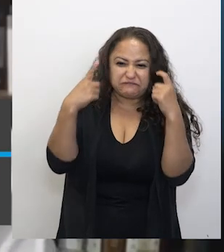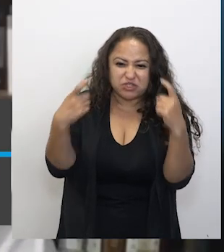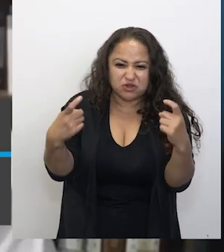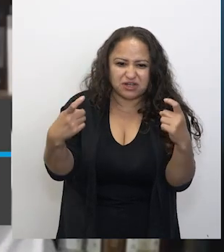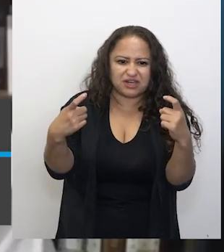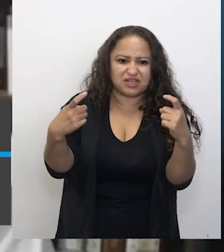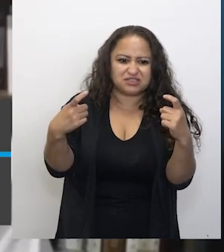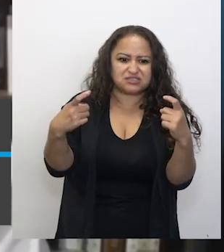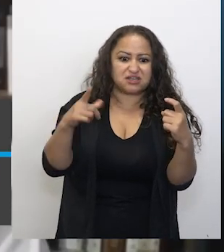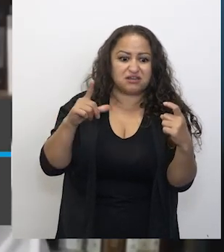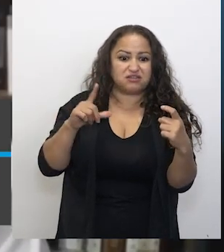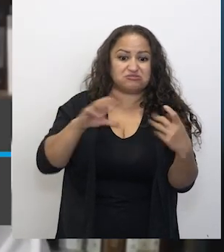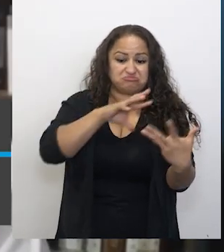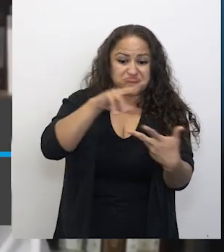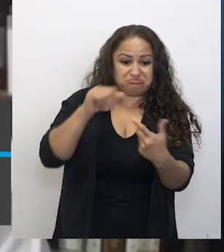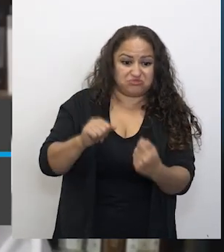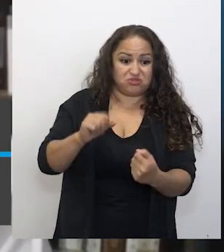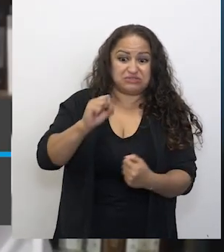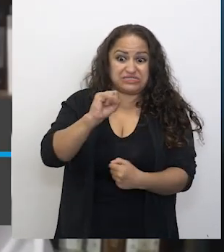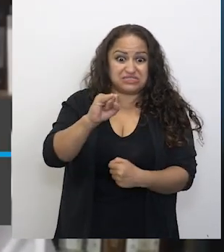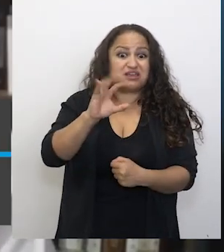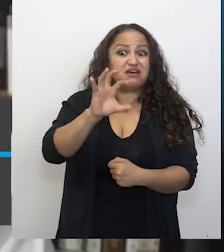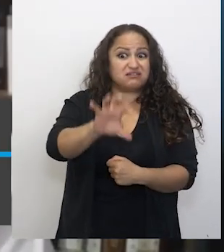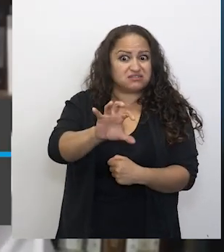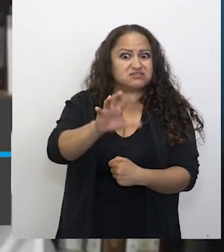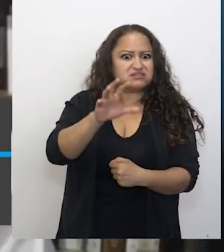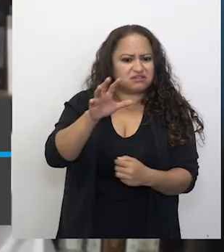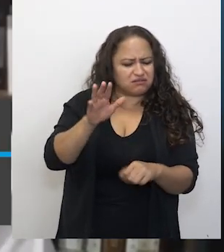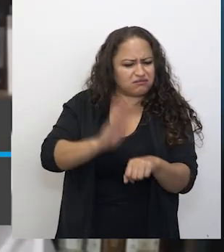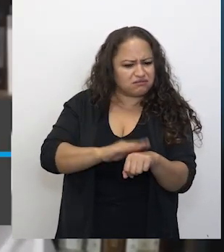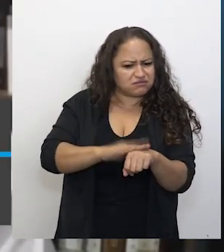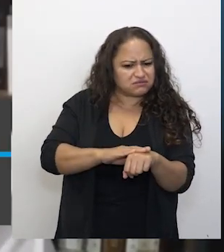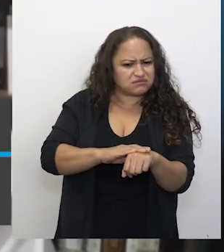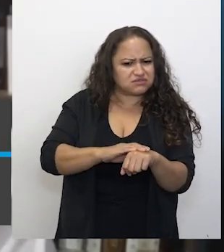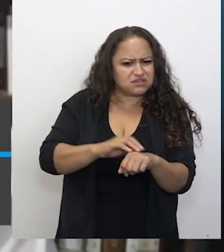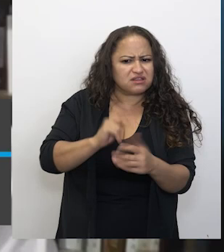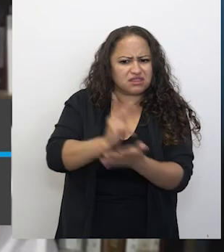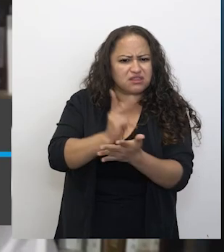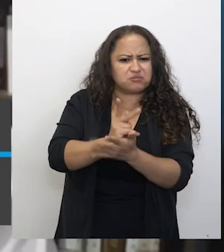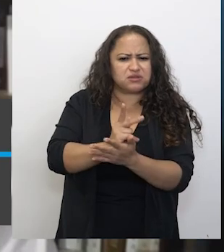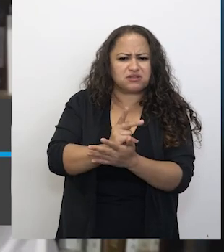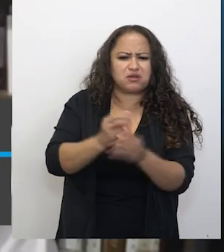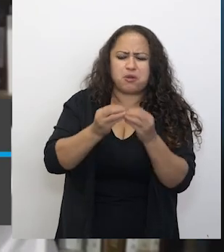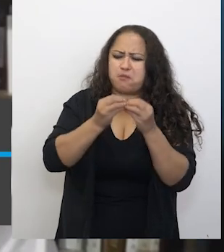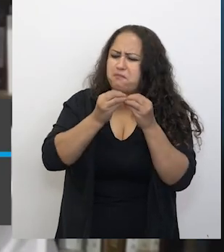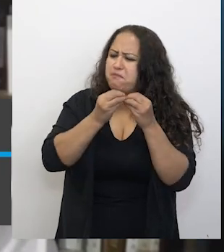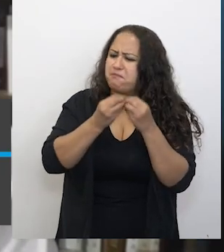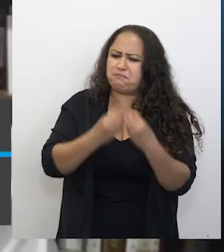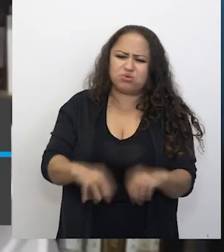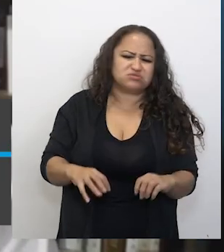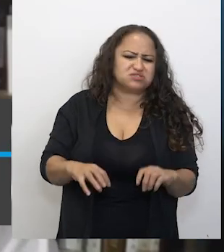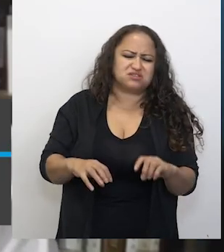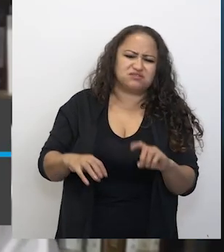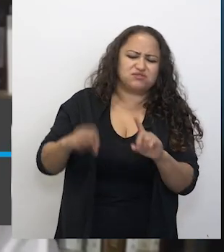assim fosse, e se assim continuar, é impossível viver em sociedade, é impossível viver